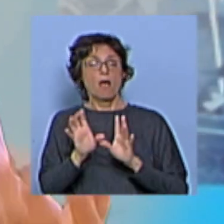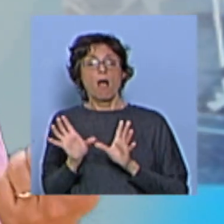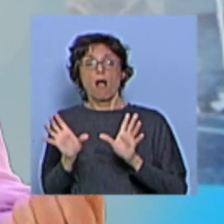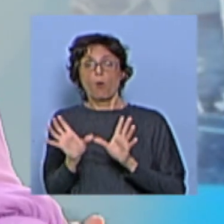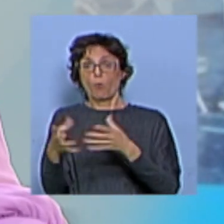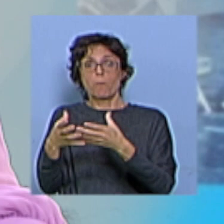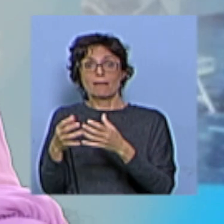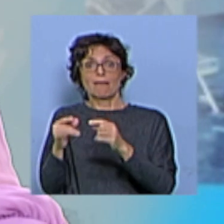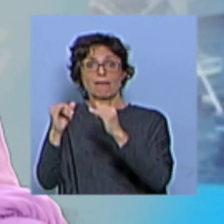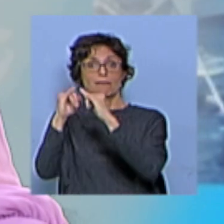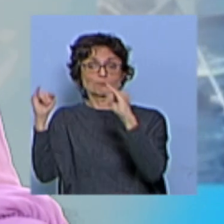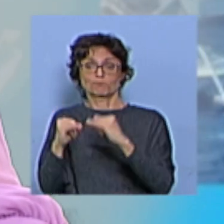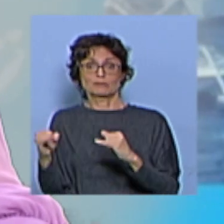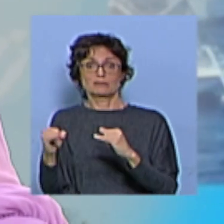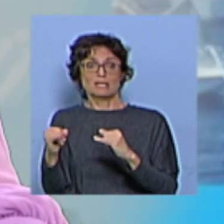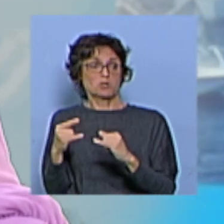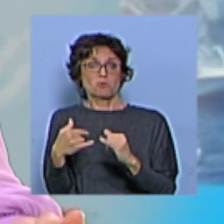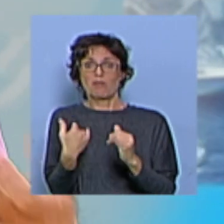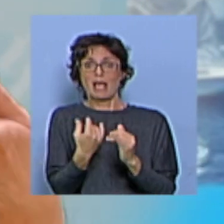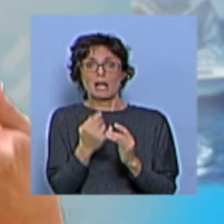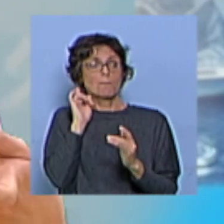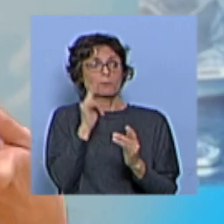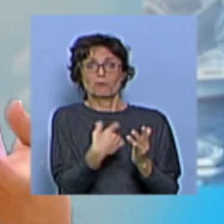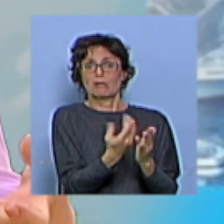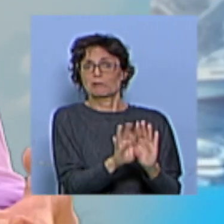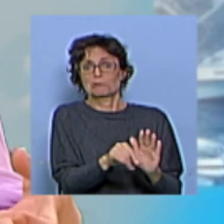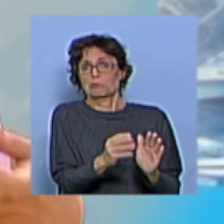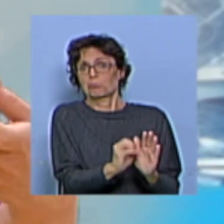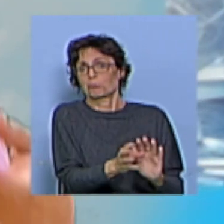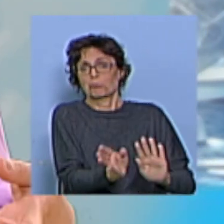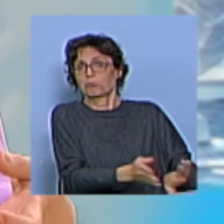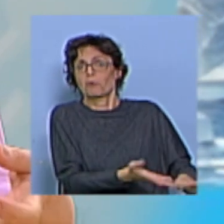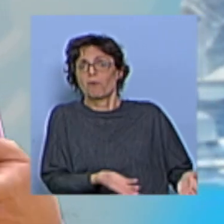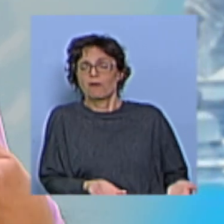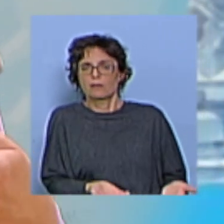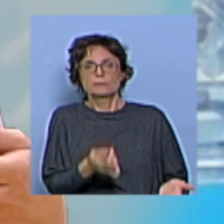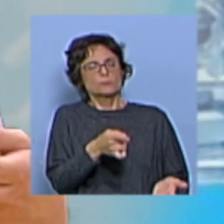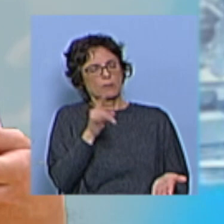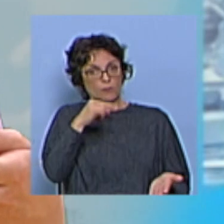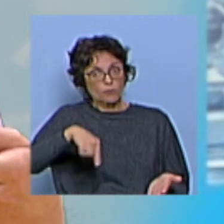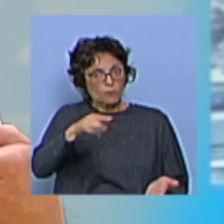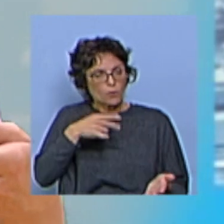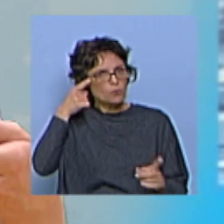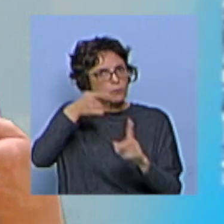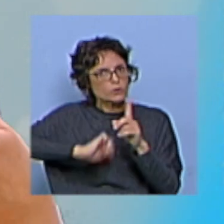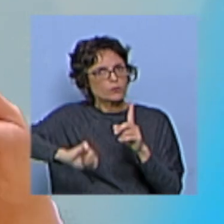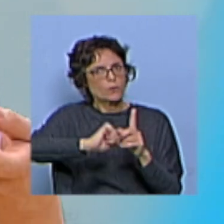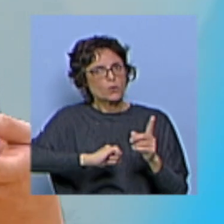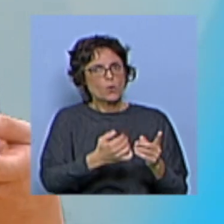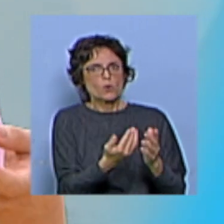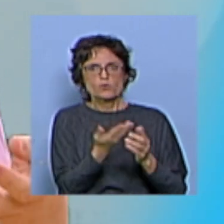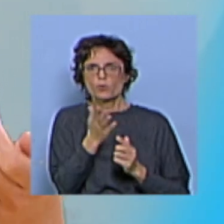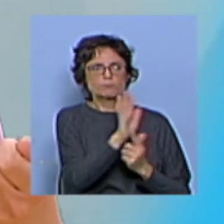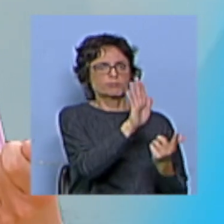E, portanto, quisemos também trazer essas histórias, estas soluções de base local, que já existem, muito espalhadas pelo mundo inteiro, mas